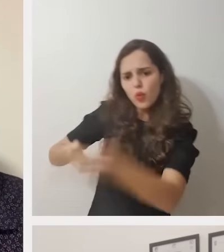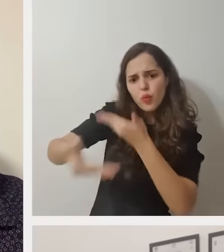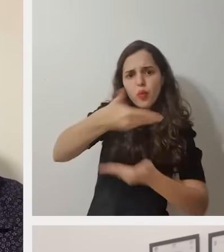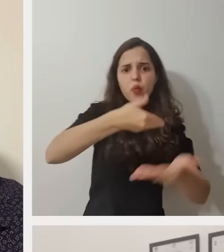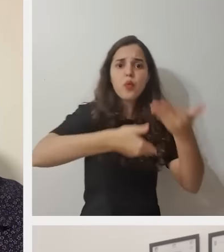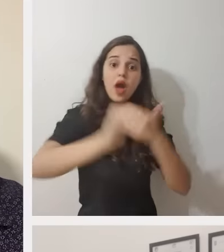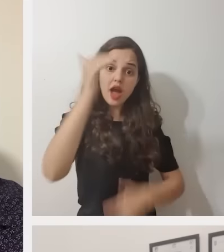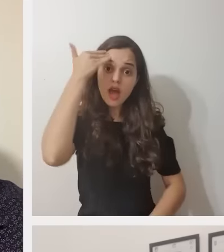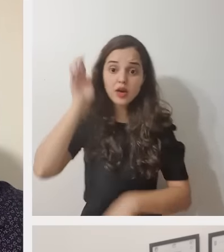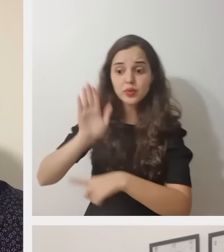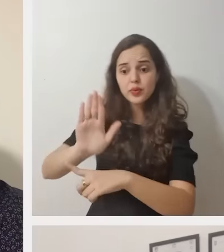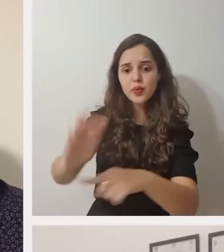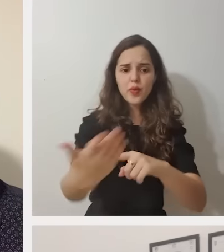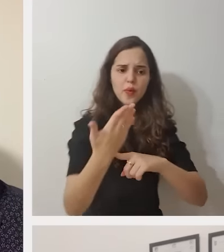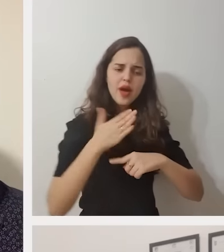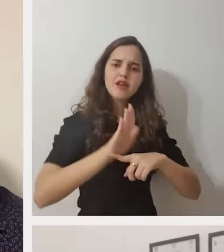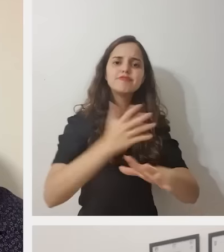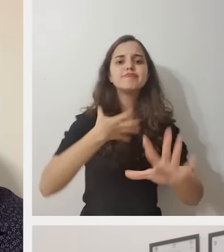irmão.